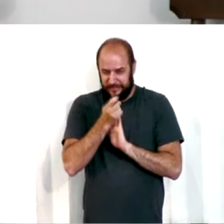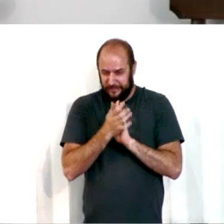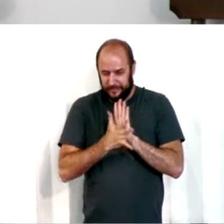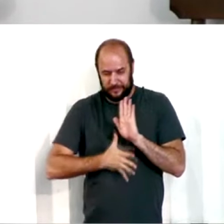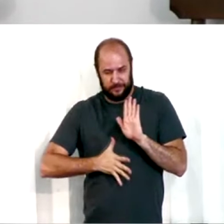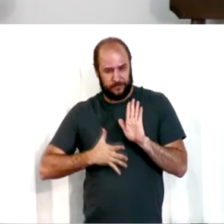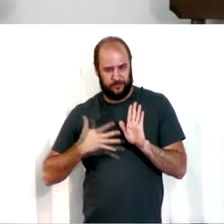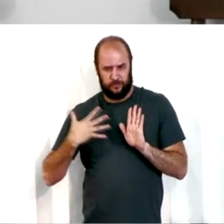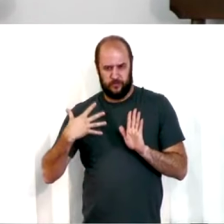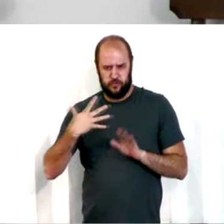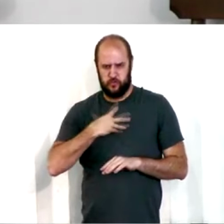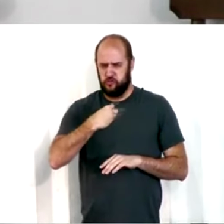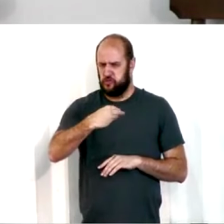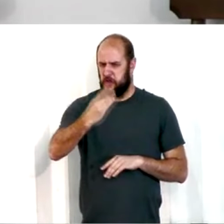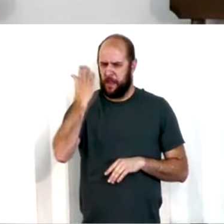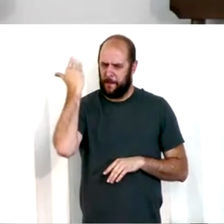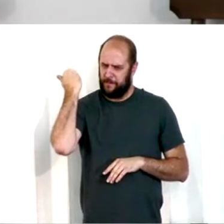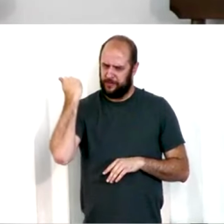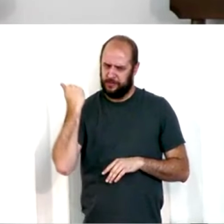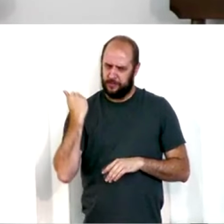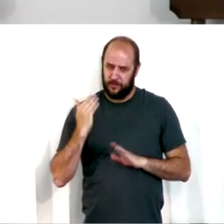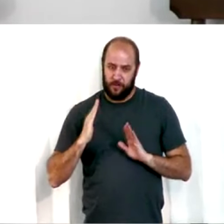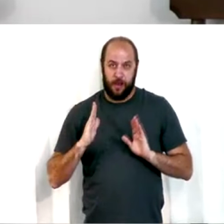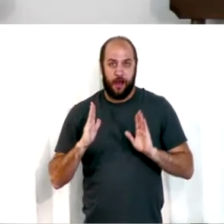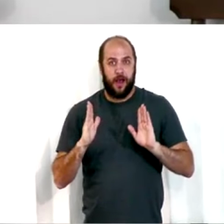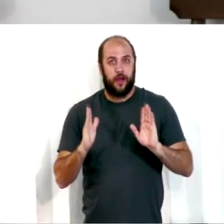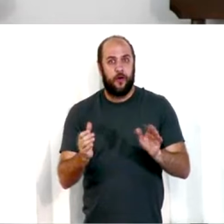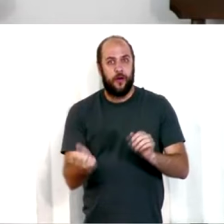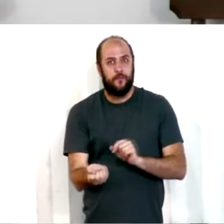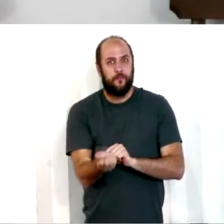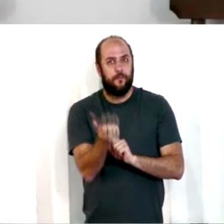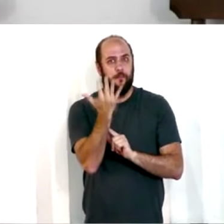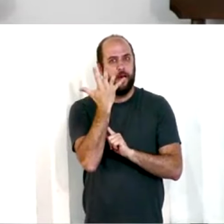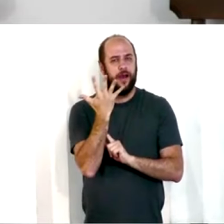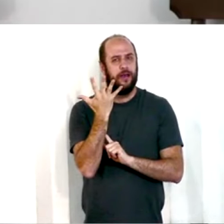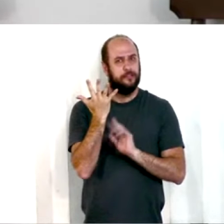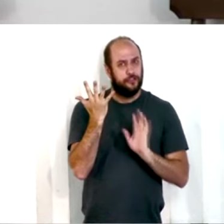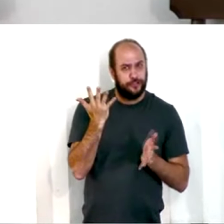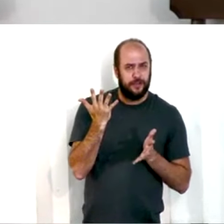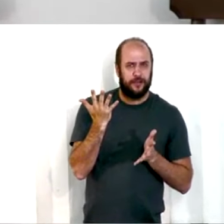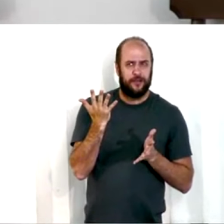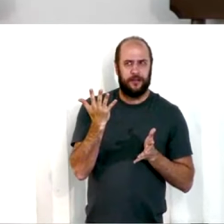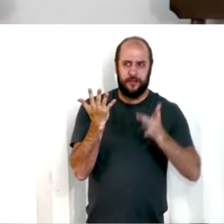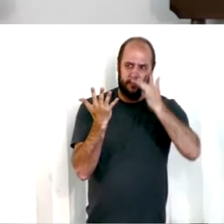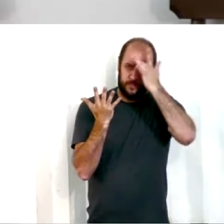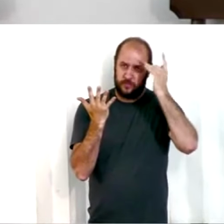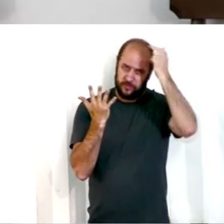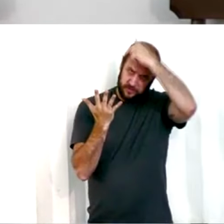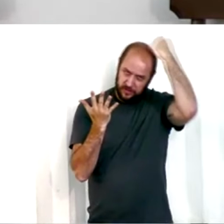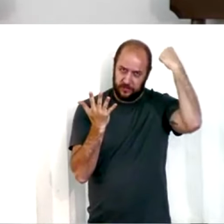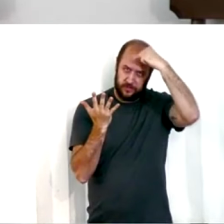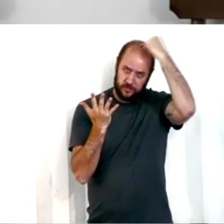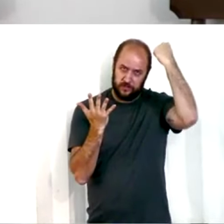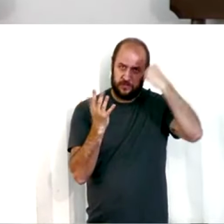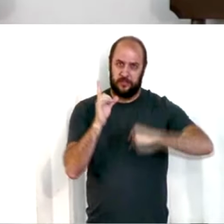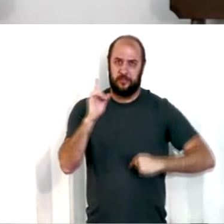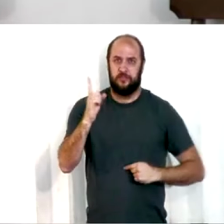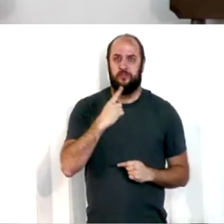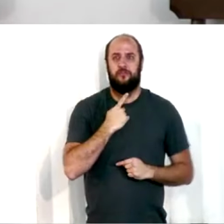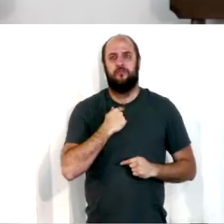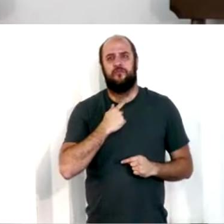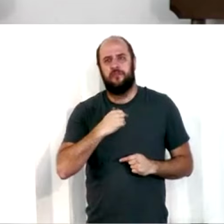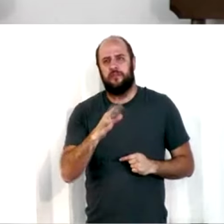gerações, agora, todavia, se manifestou aos seus santos, aos quais Deus quis dar a conhecer